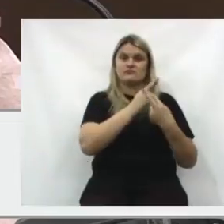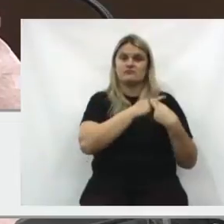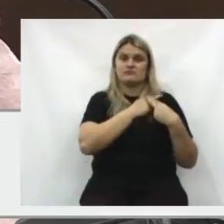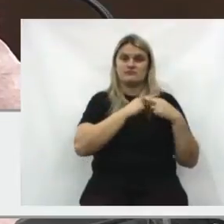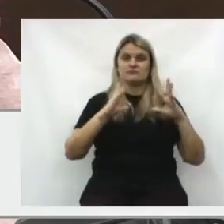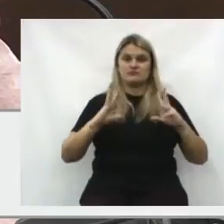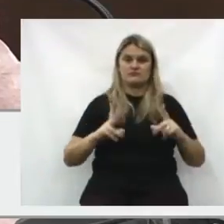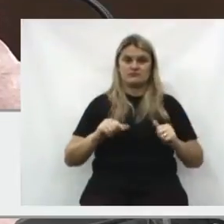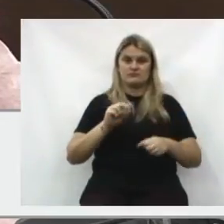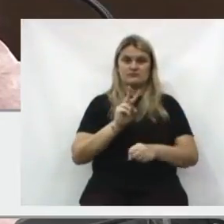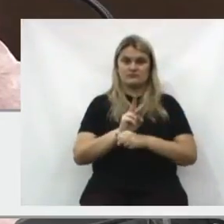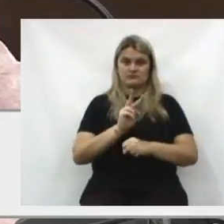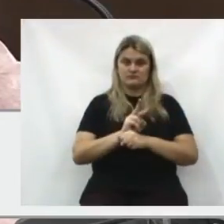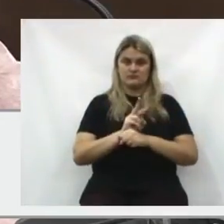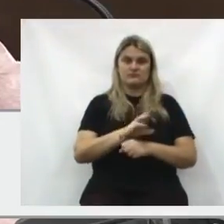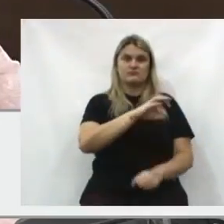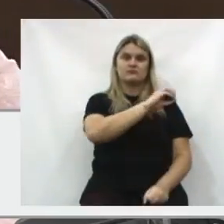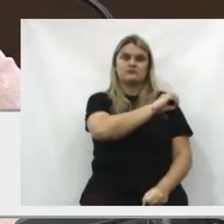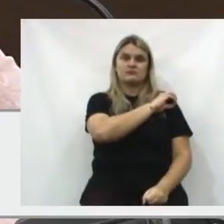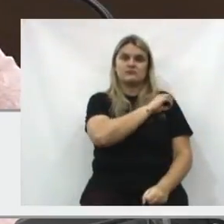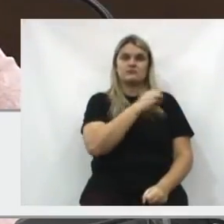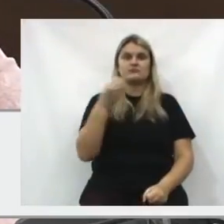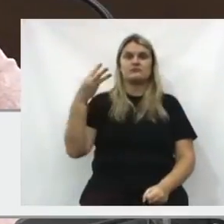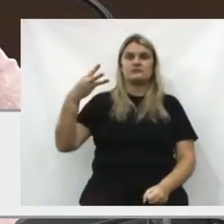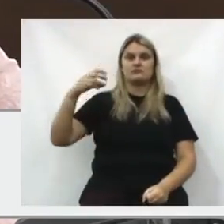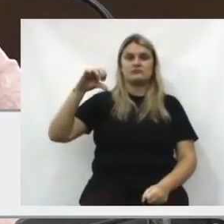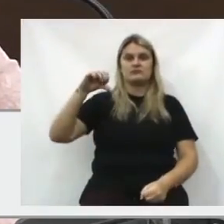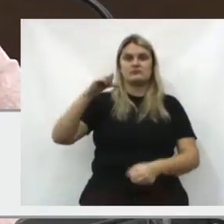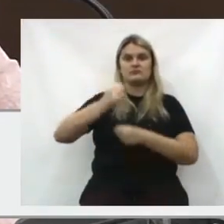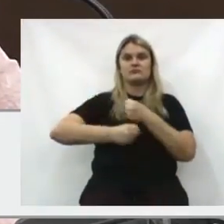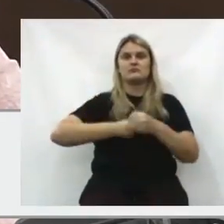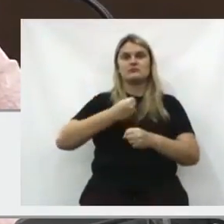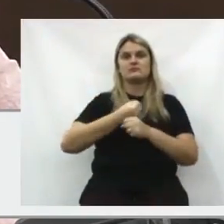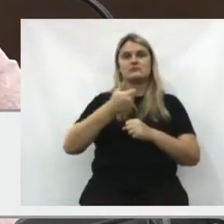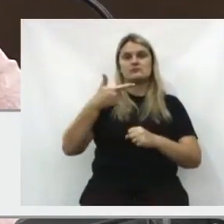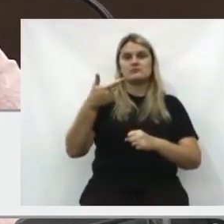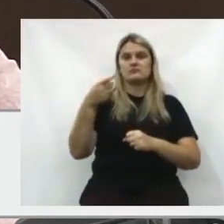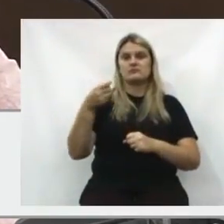destinadas aos automóveis. Número